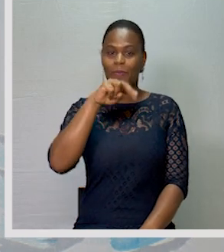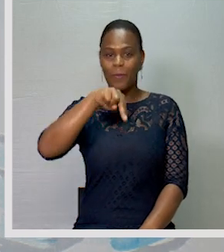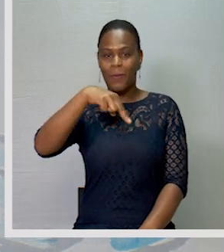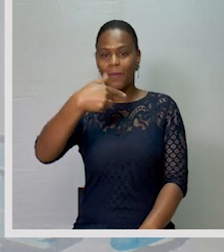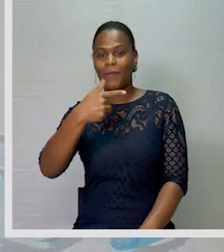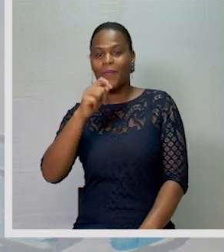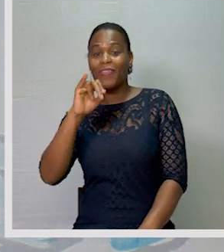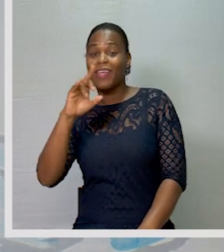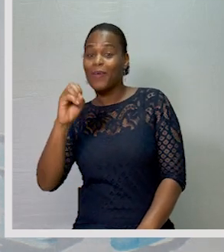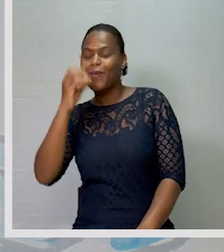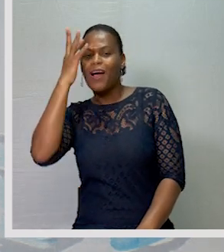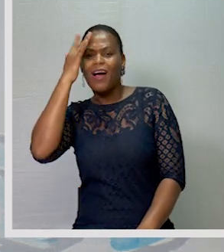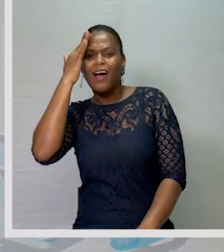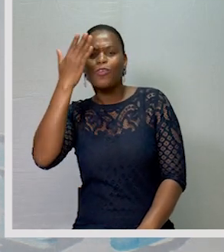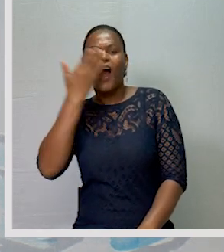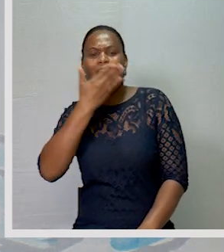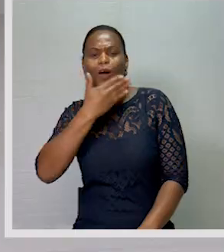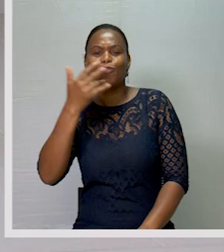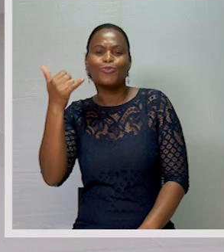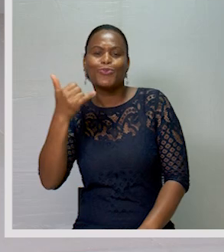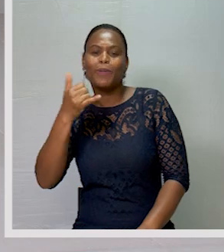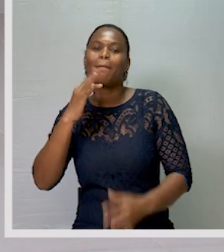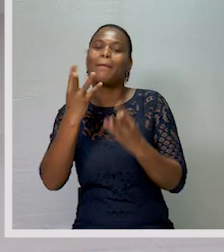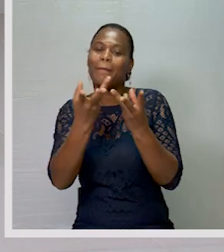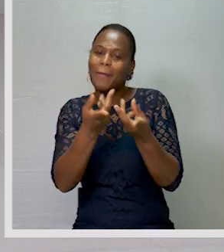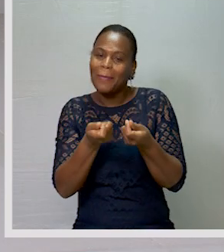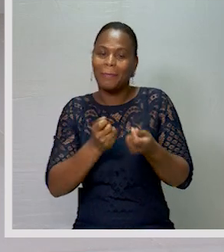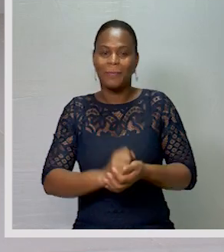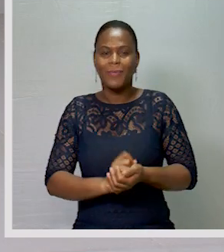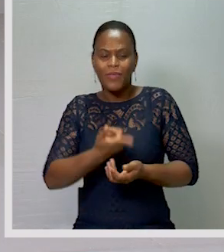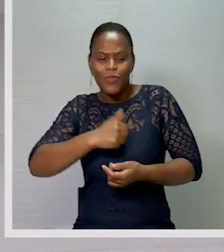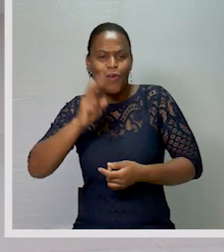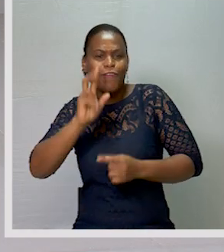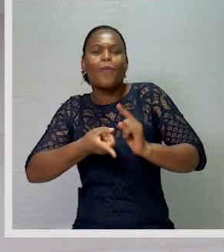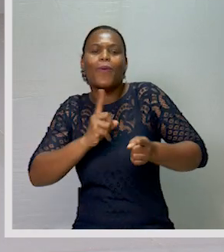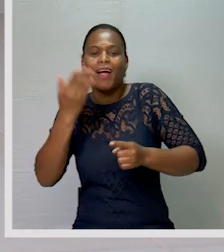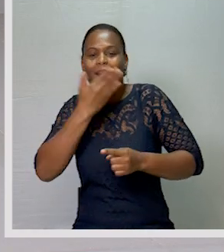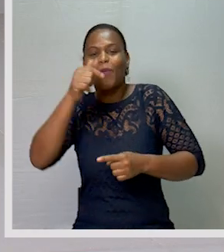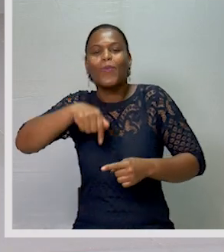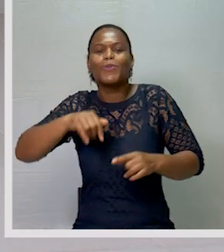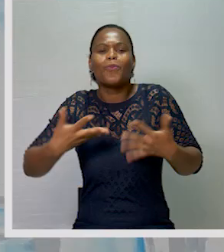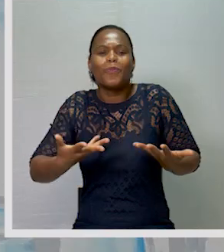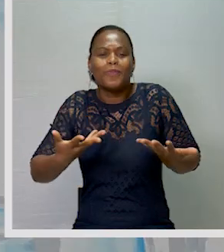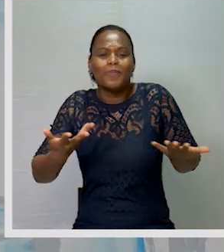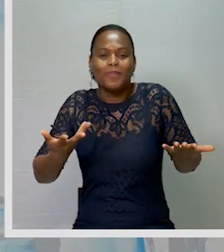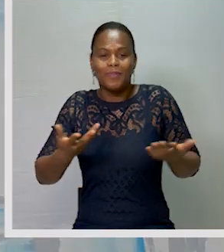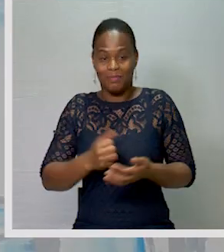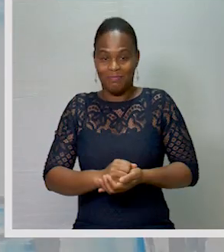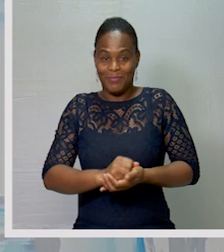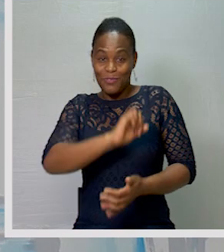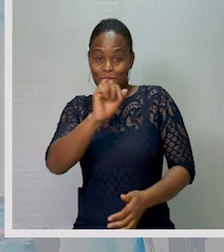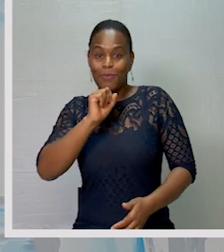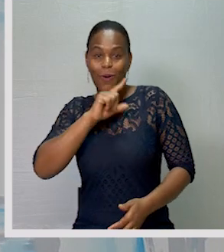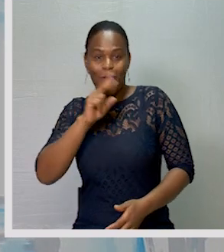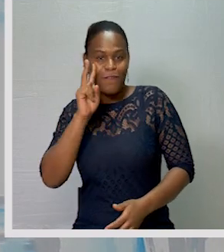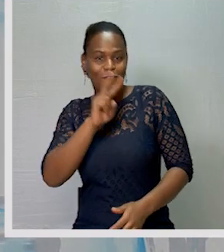número 2 de Matemática. O que é que vamos ver nesta aula de hoje? Como